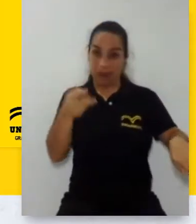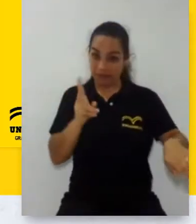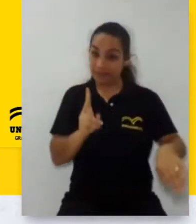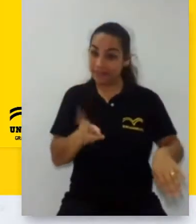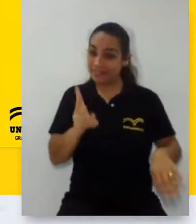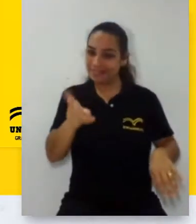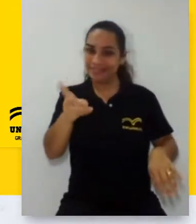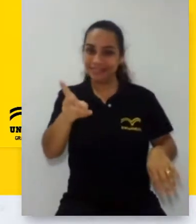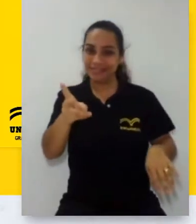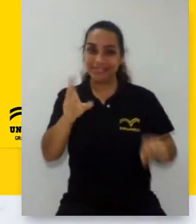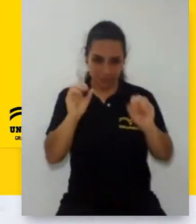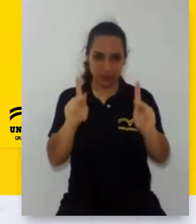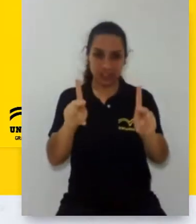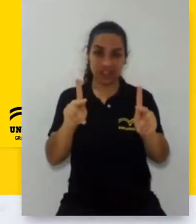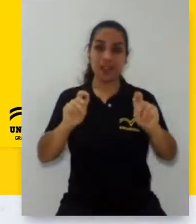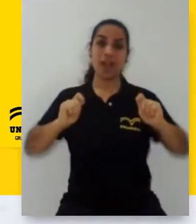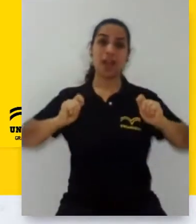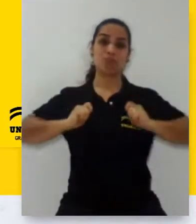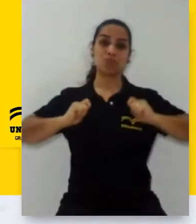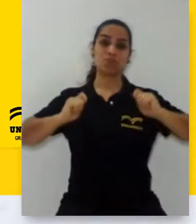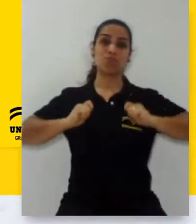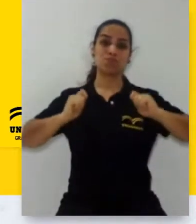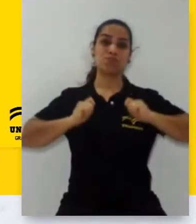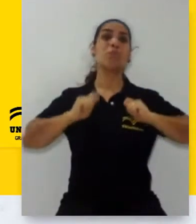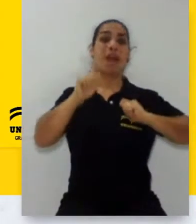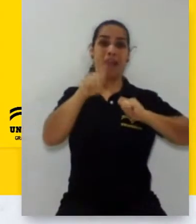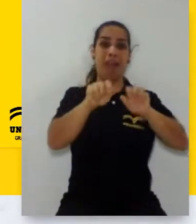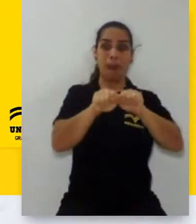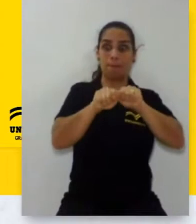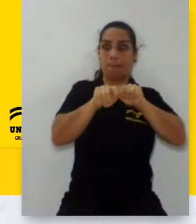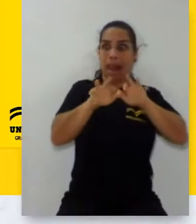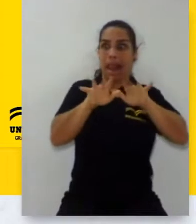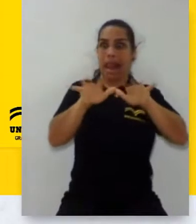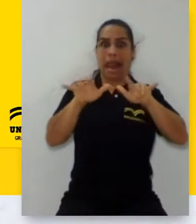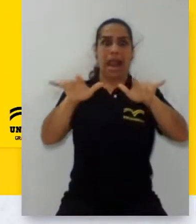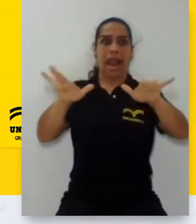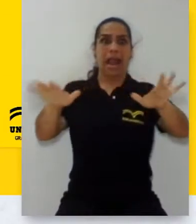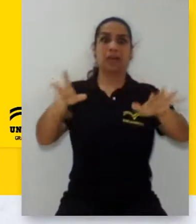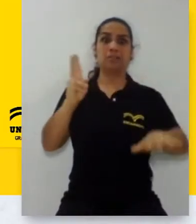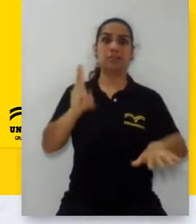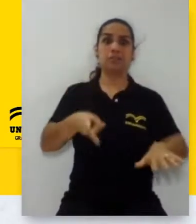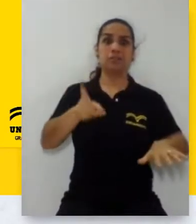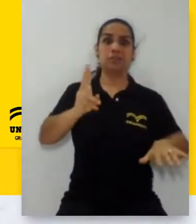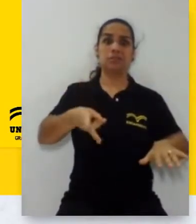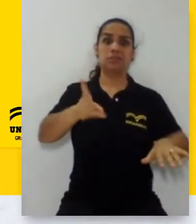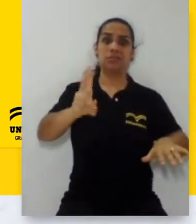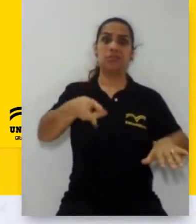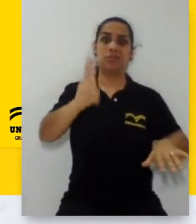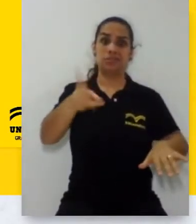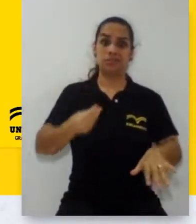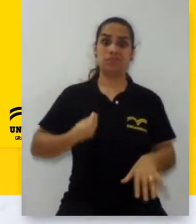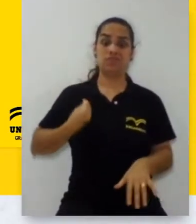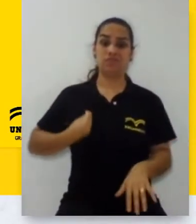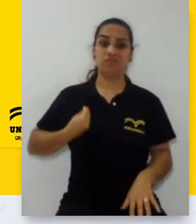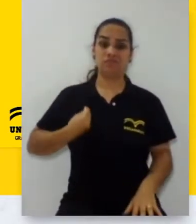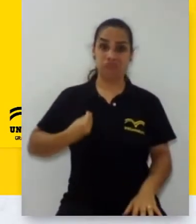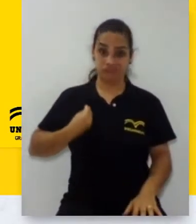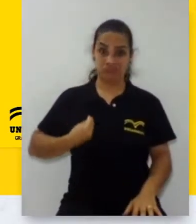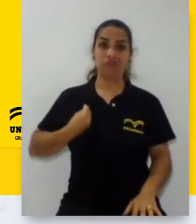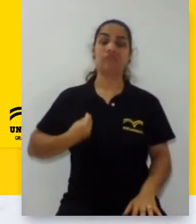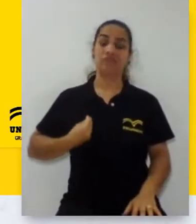infelizmente, é uma epidemia que chegou e está aí, está ganhando espaço cada vez mais. Outra questão,